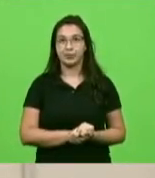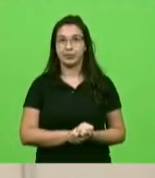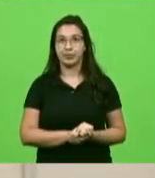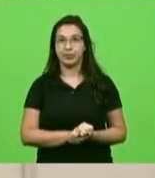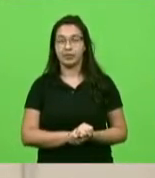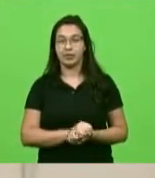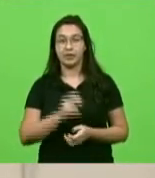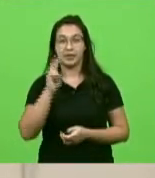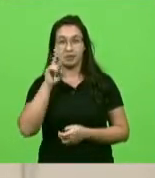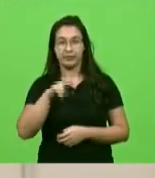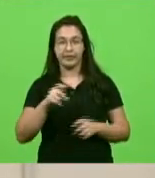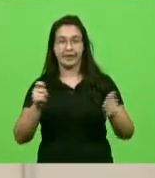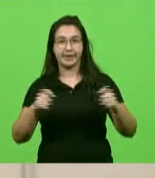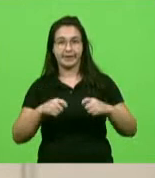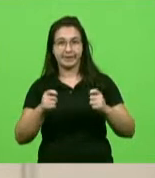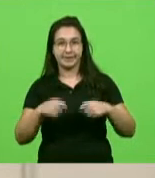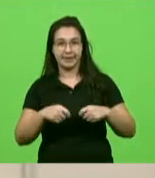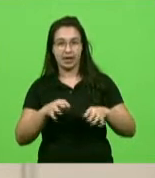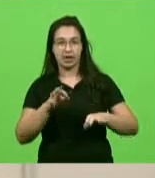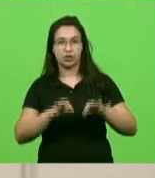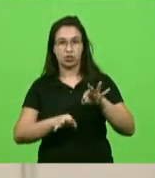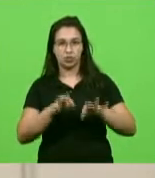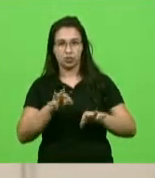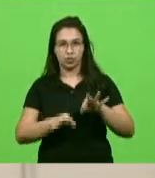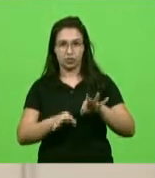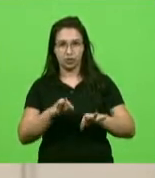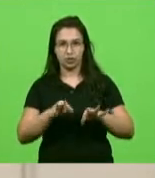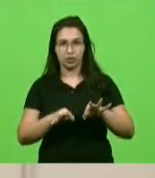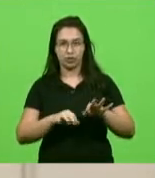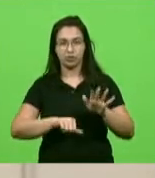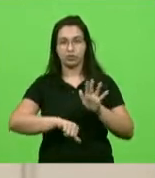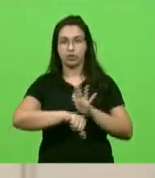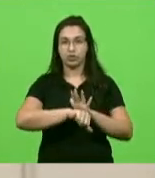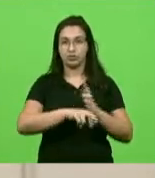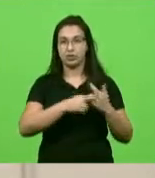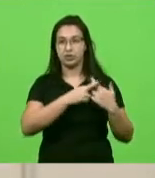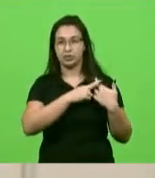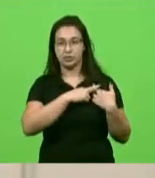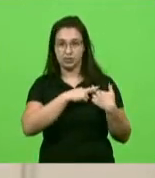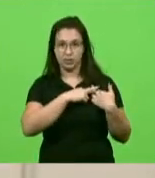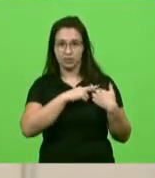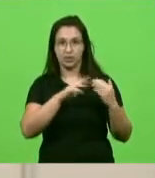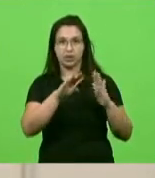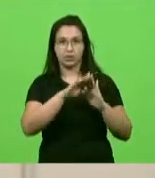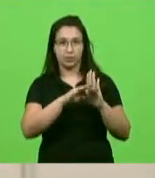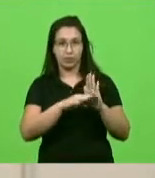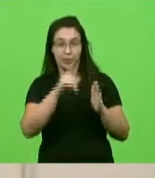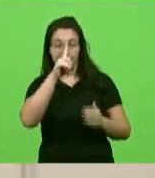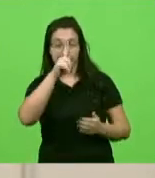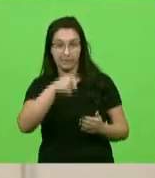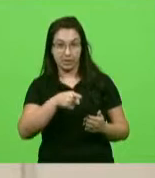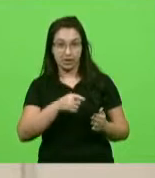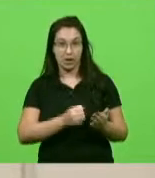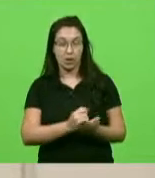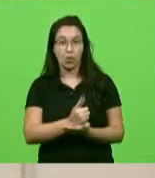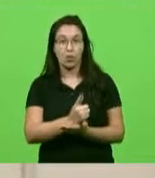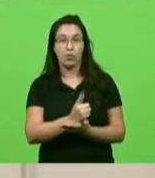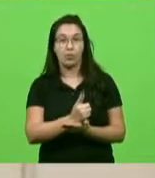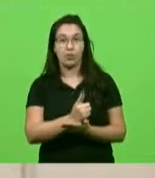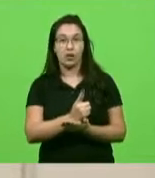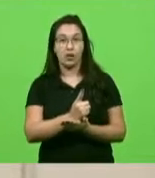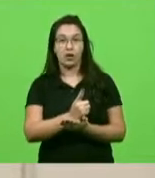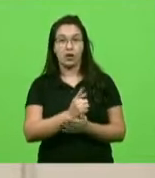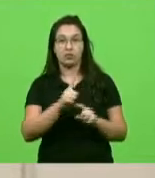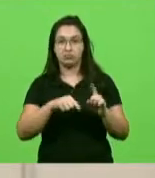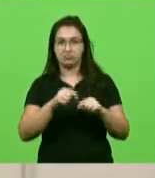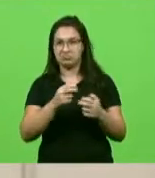Como se vê, o bem jurídico tutelado pelo crime de responsabilidade e ordenação de despesas não autorizadas em lei